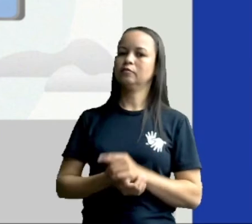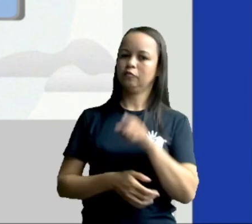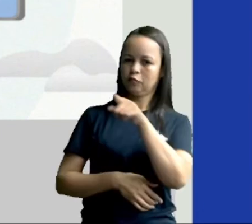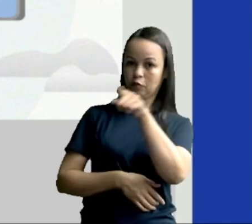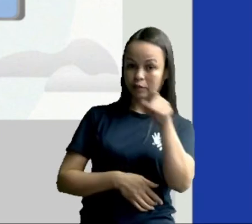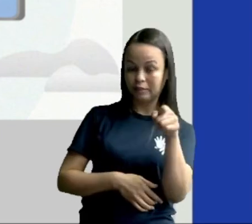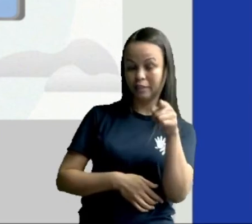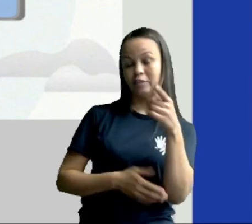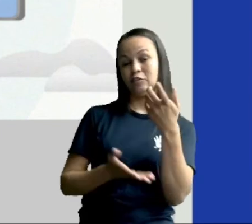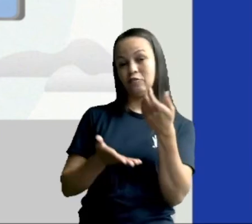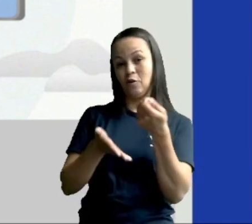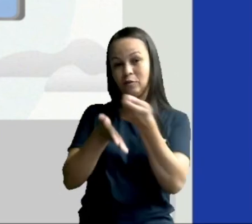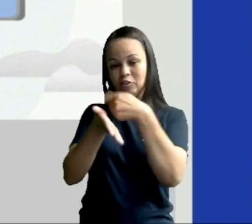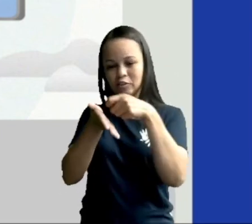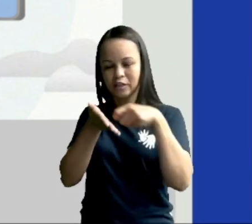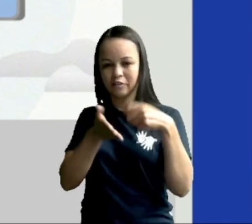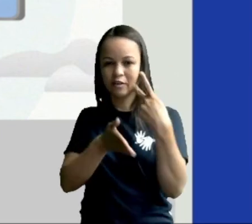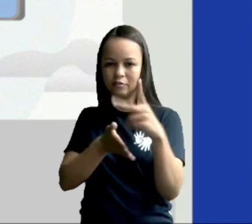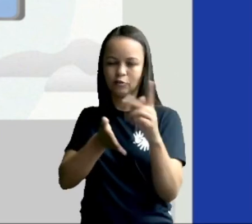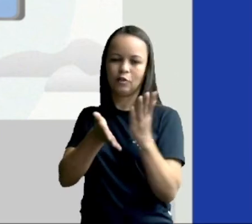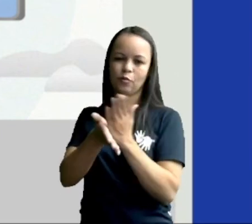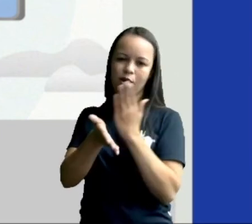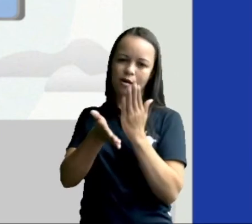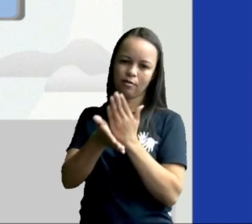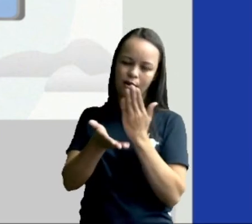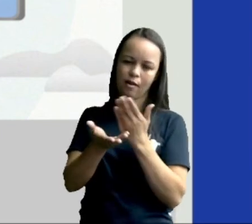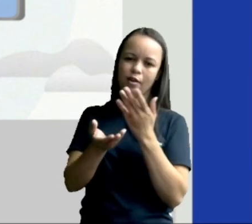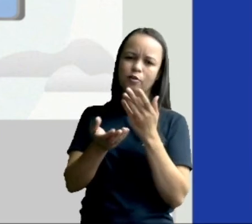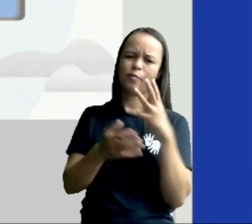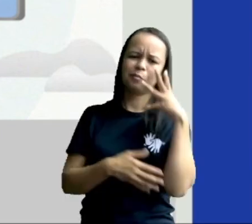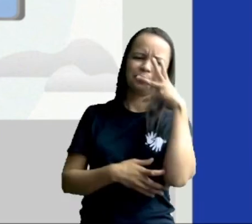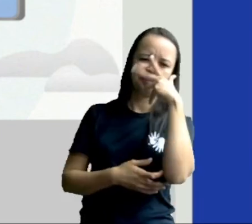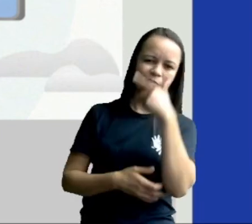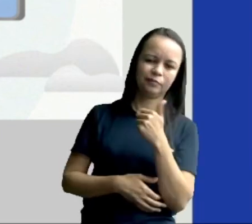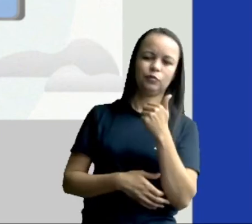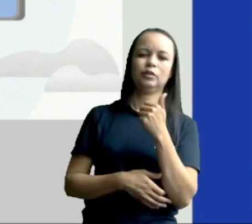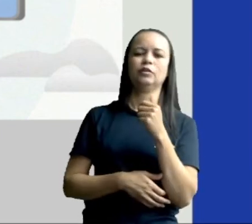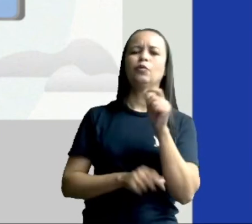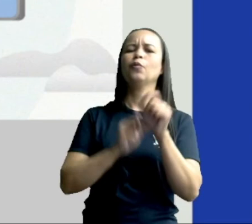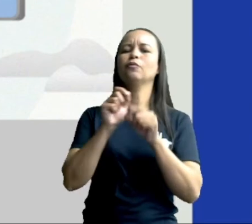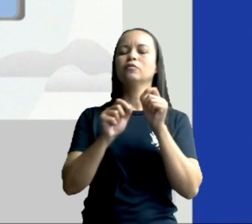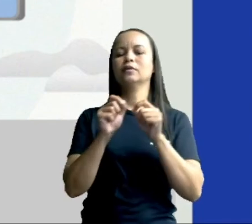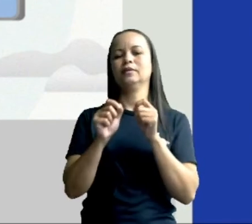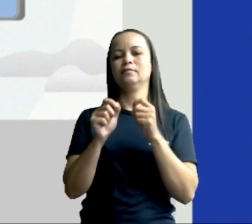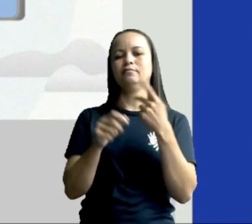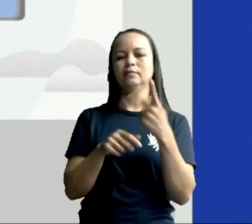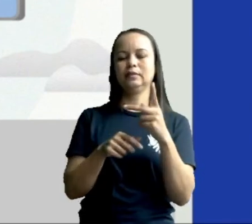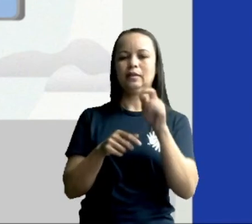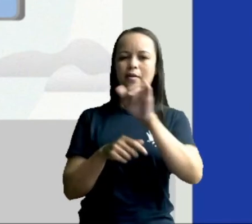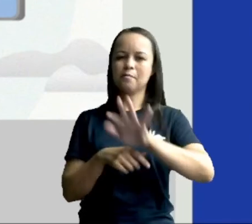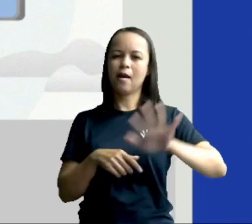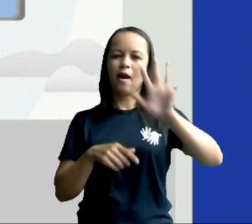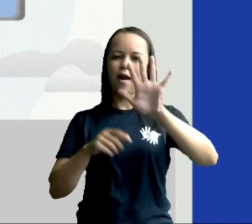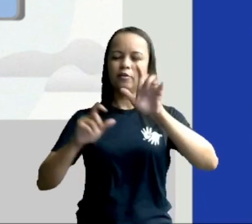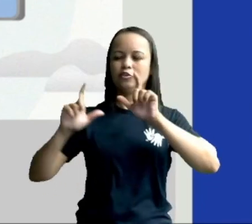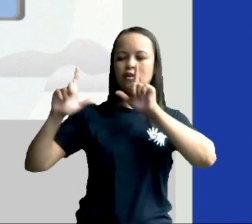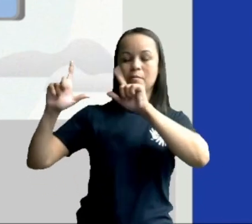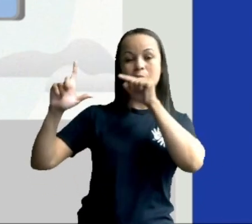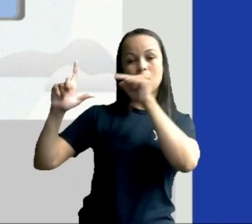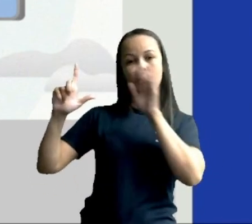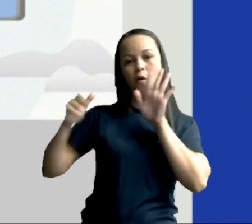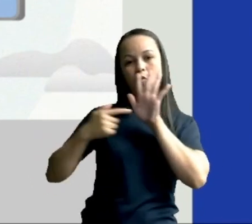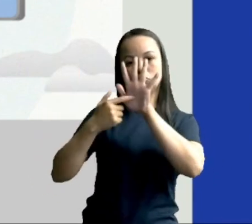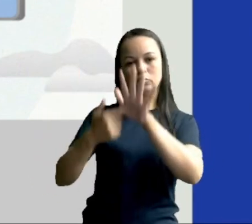vai escrever aí no seu caderninho bem bonitinho, certo? O que essa imagem quer passar para você, tira a foto e manda para